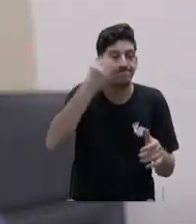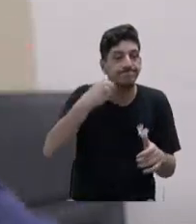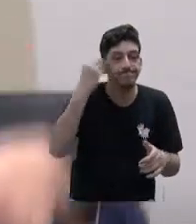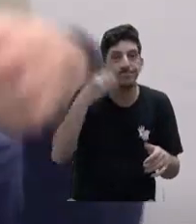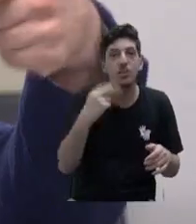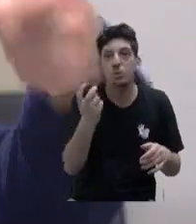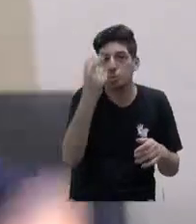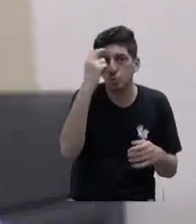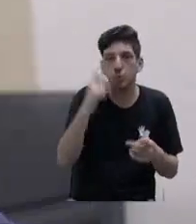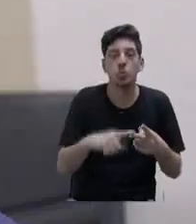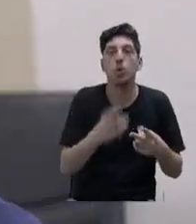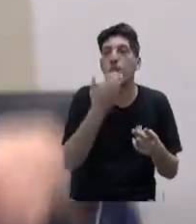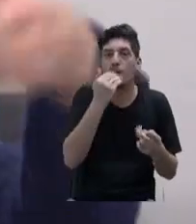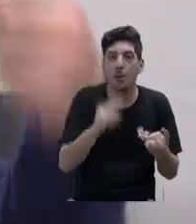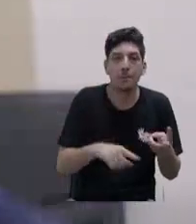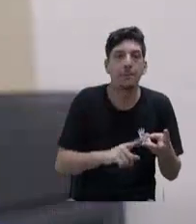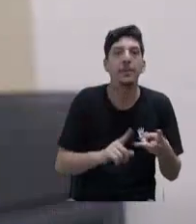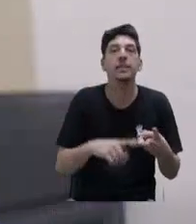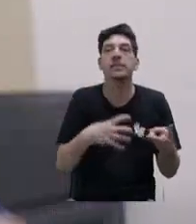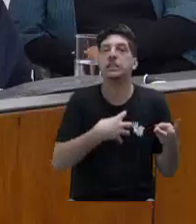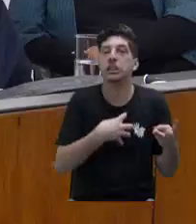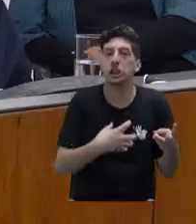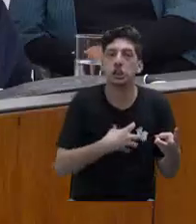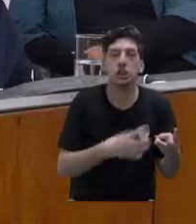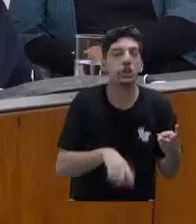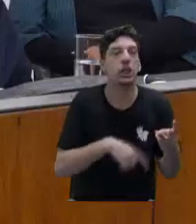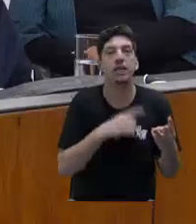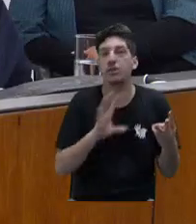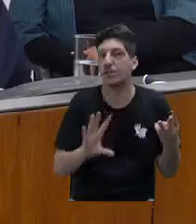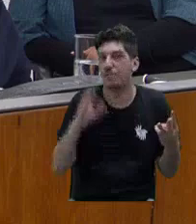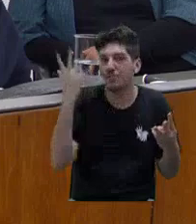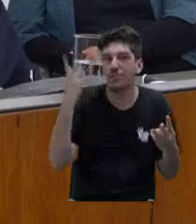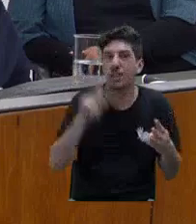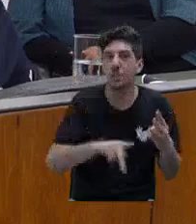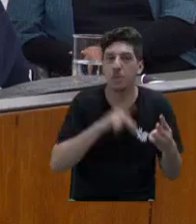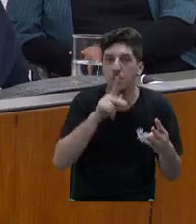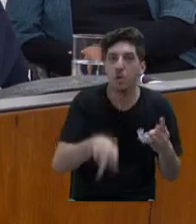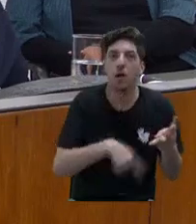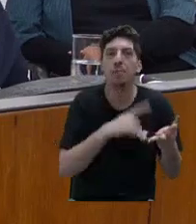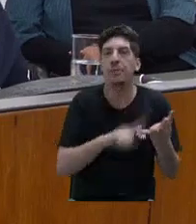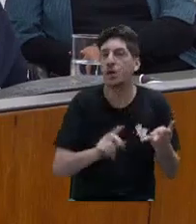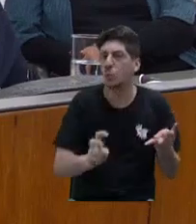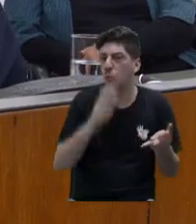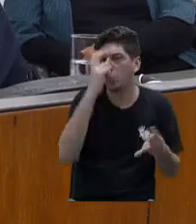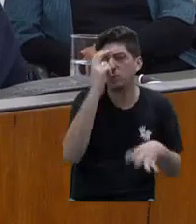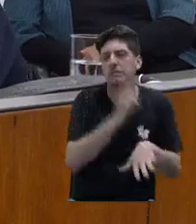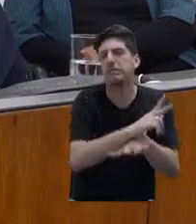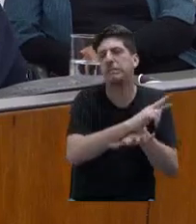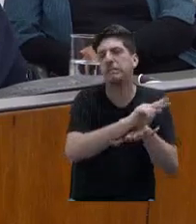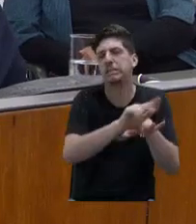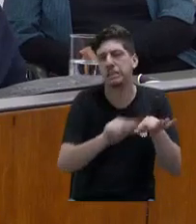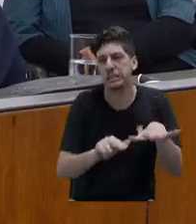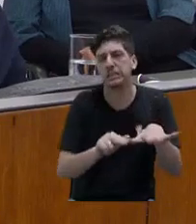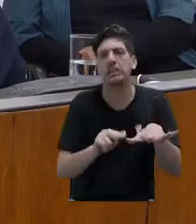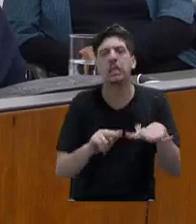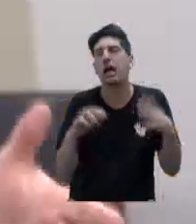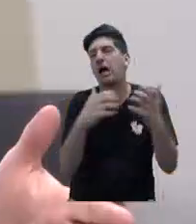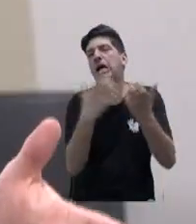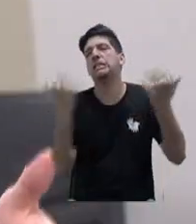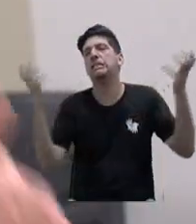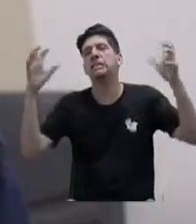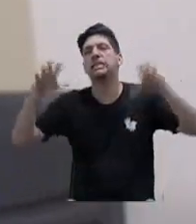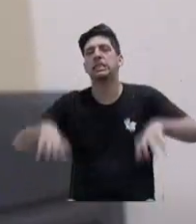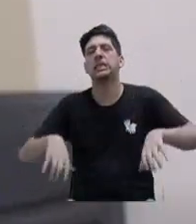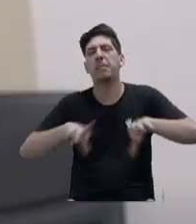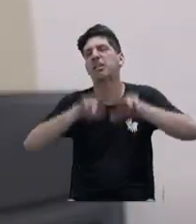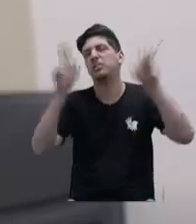a comida, que é o jeito de ser, que são as festas, as populares, a cultura na sua forma ampla. A gente dissocia isso e acha